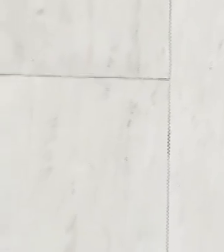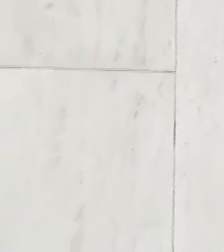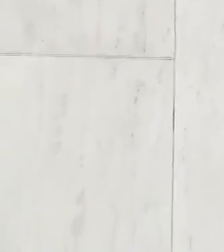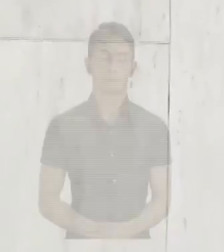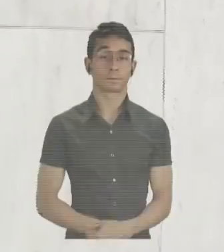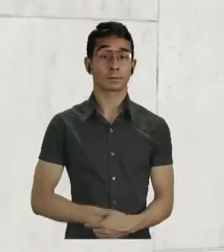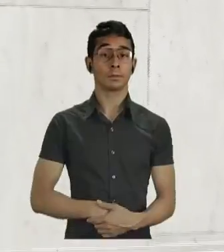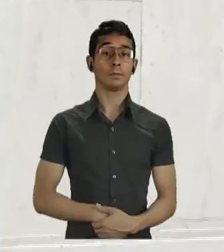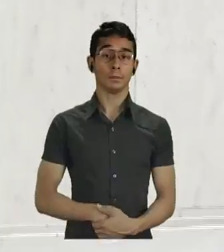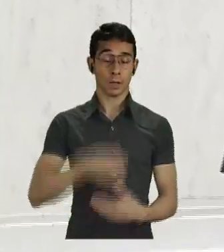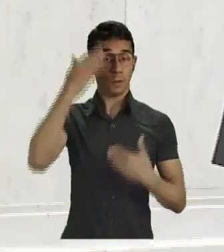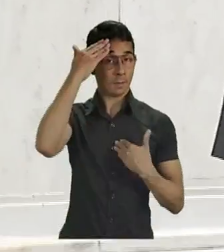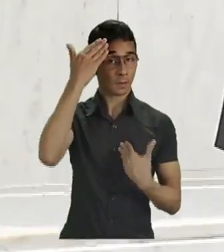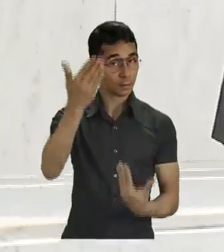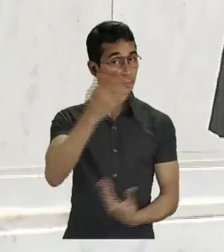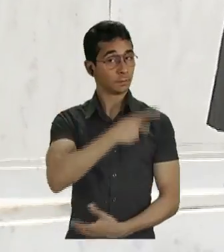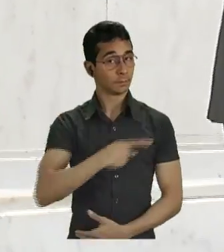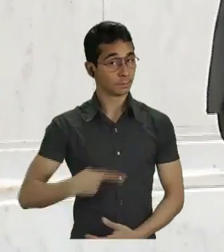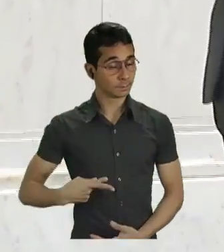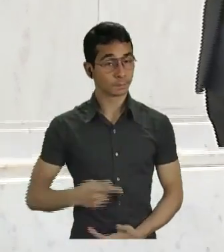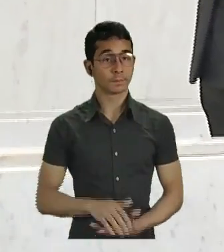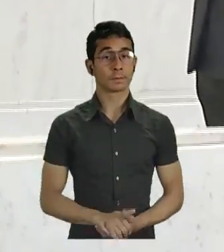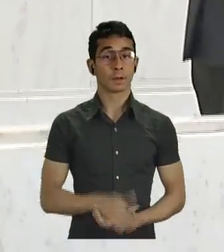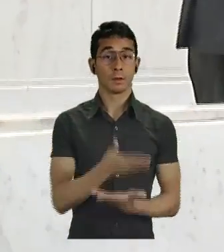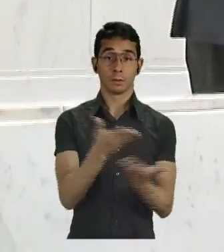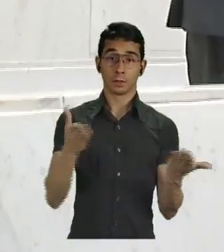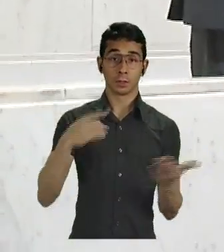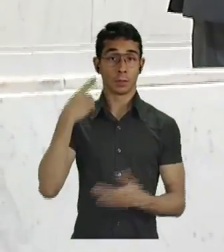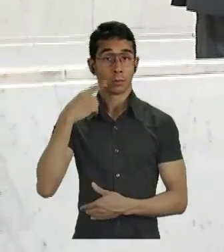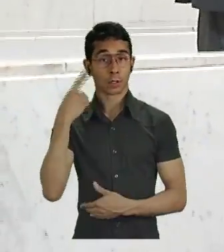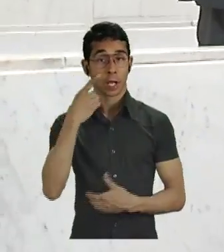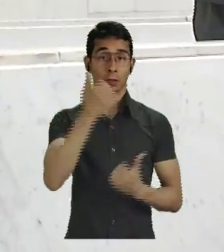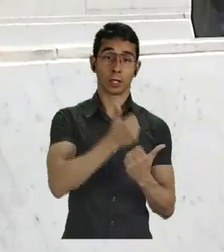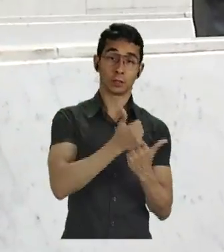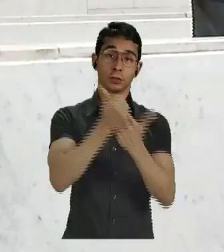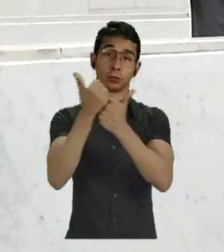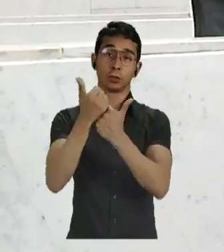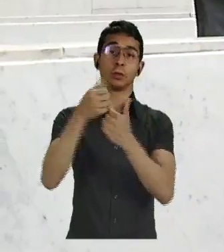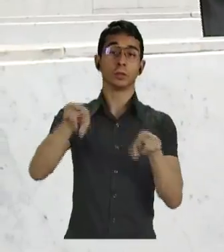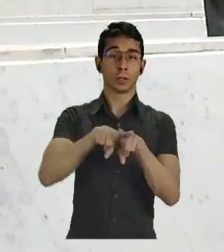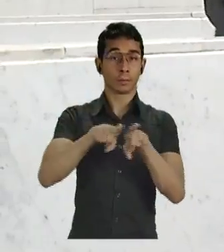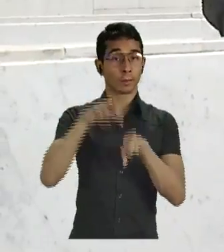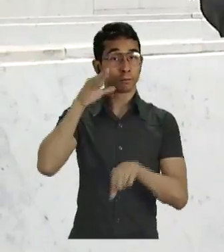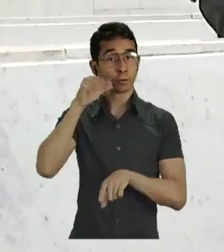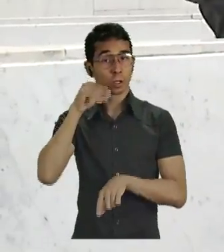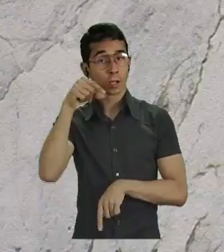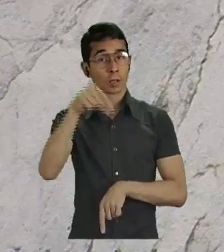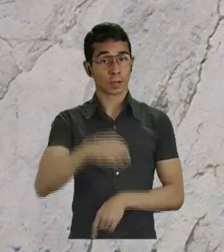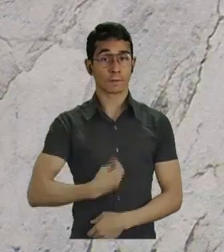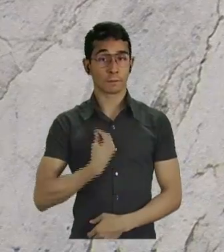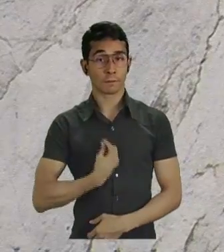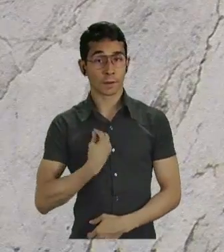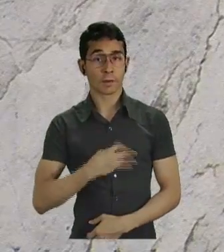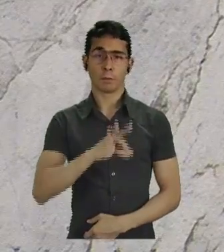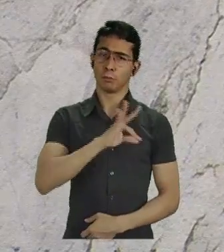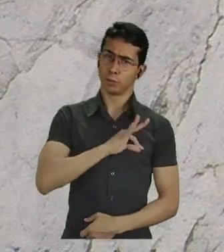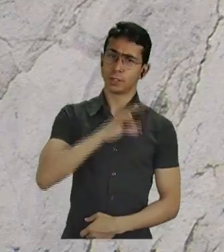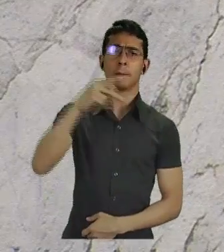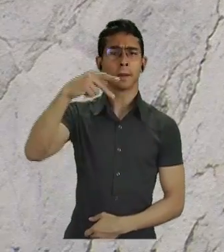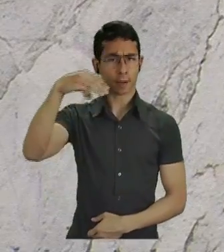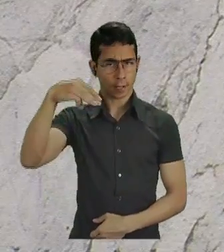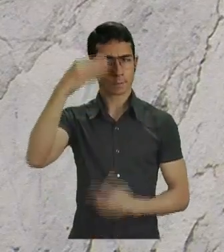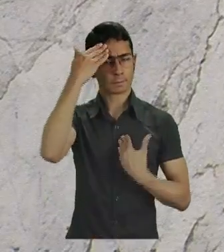obrigado senhor presidente senhores deputados assessores funcionários aqui presentes policiais militares senhor presidente